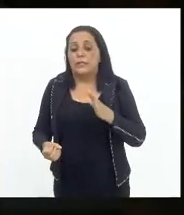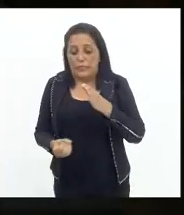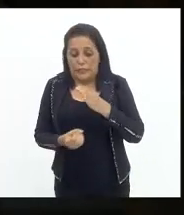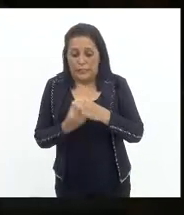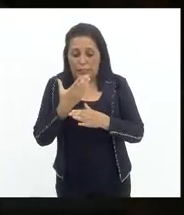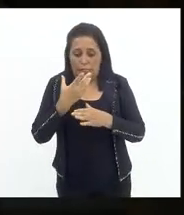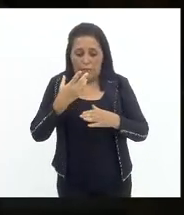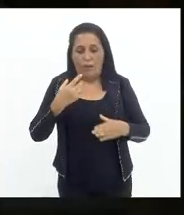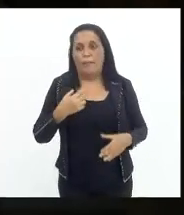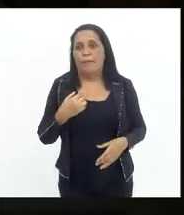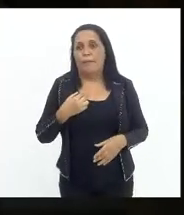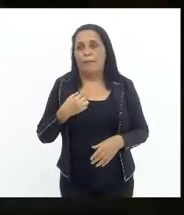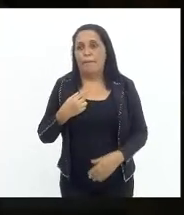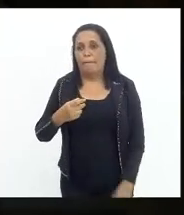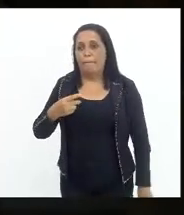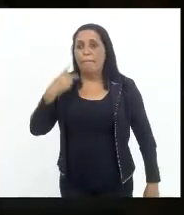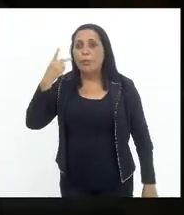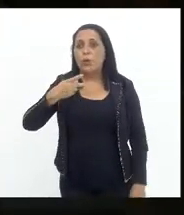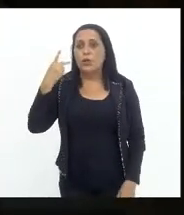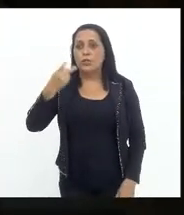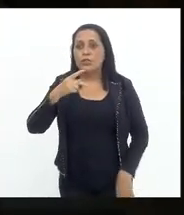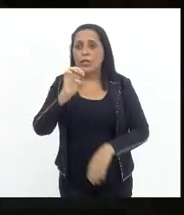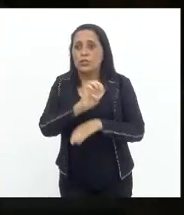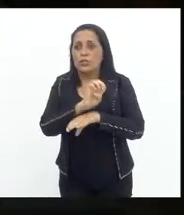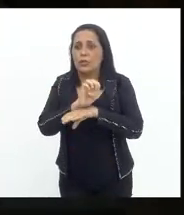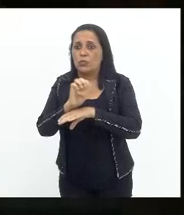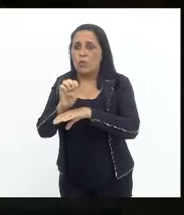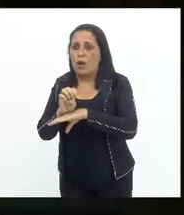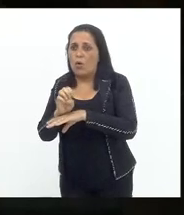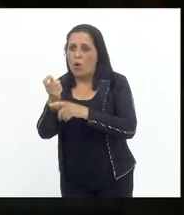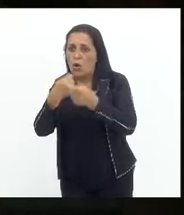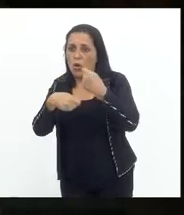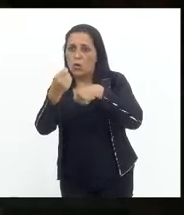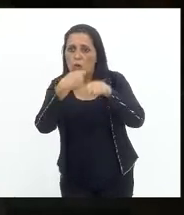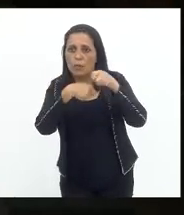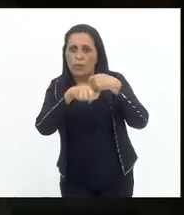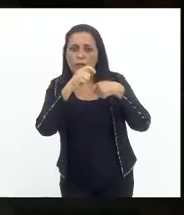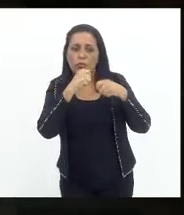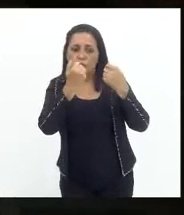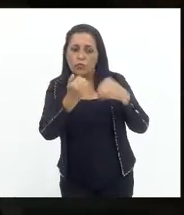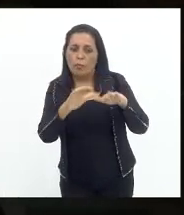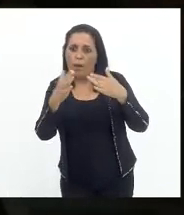a Política Estadual da Economia do Mar.